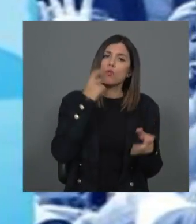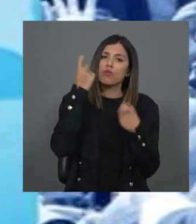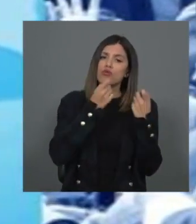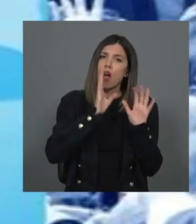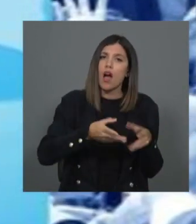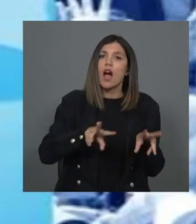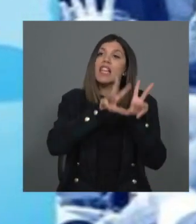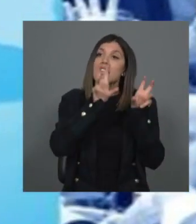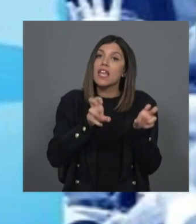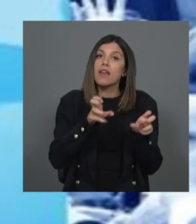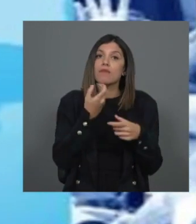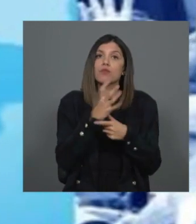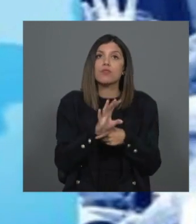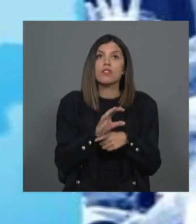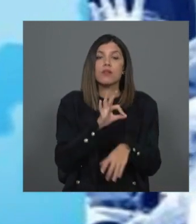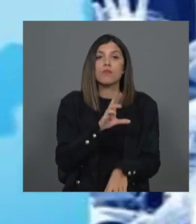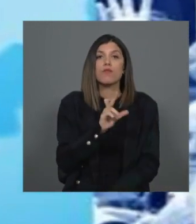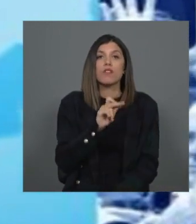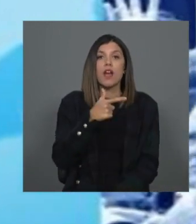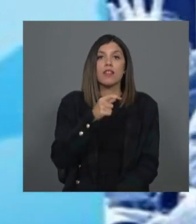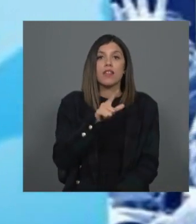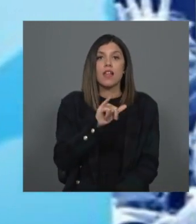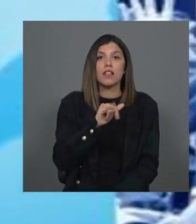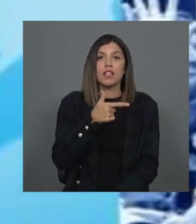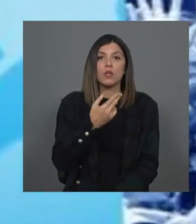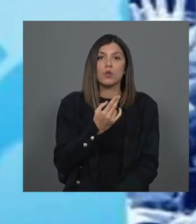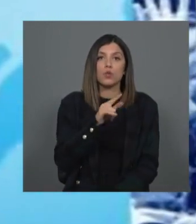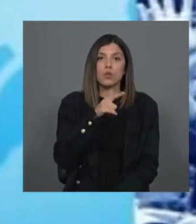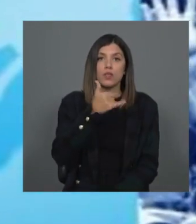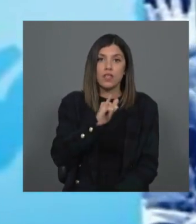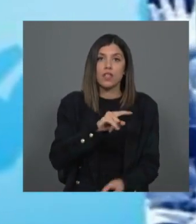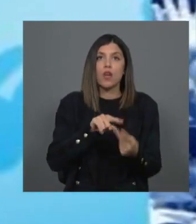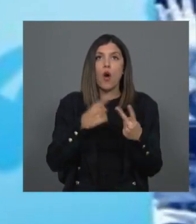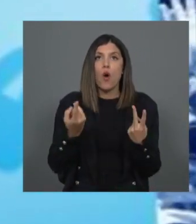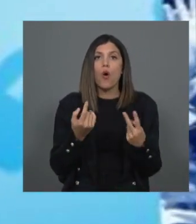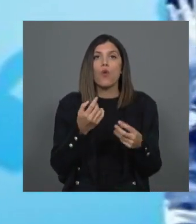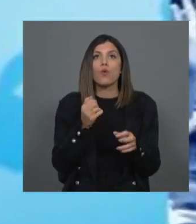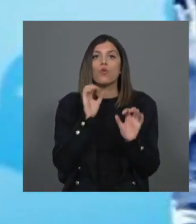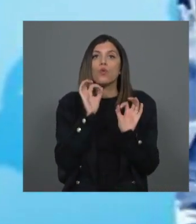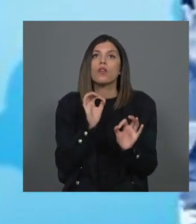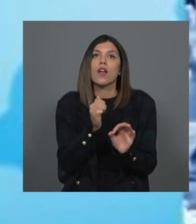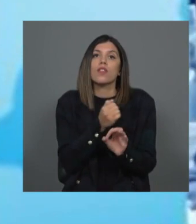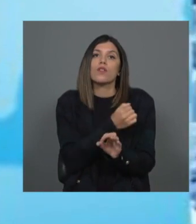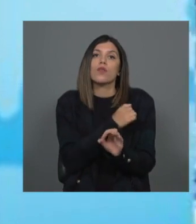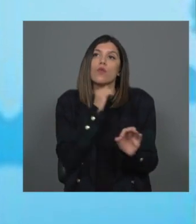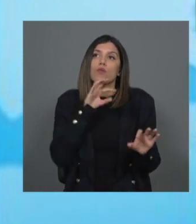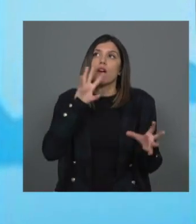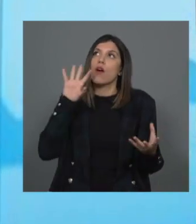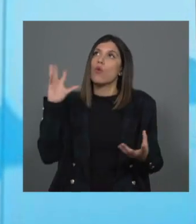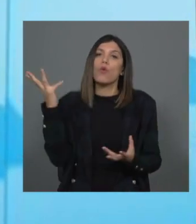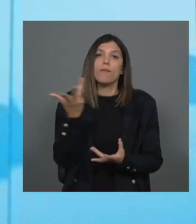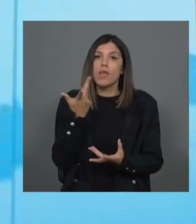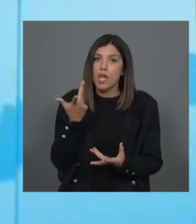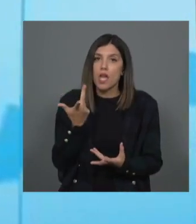temas como a Fratelli Tutti ou o cuidado com a casa comum, o foco ecológico, mas também